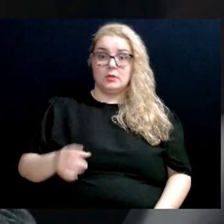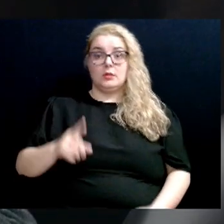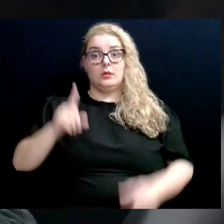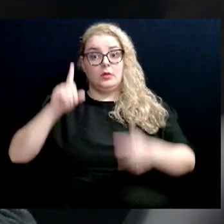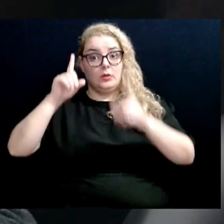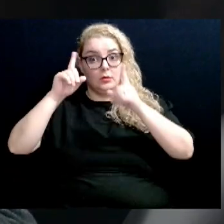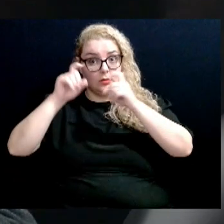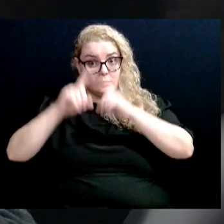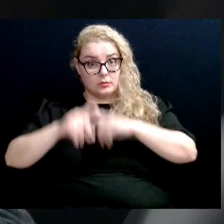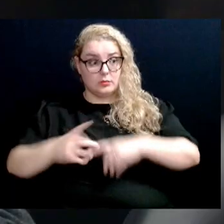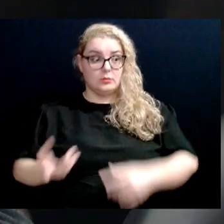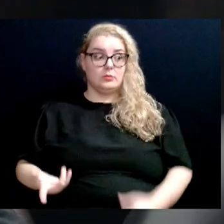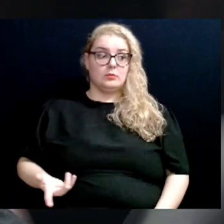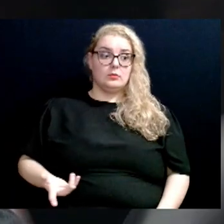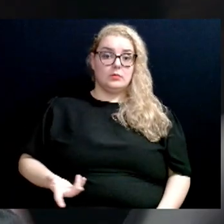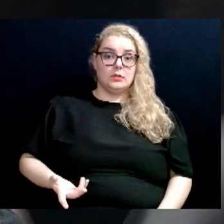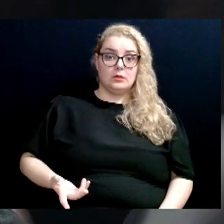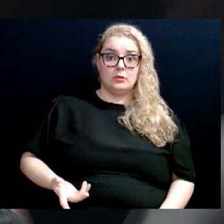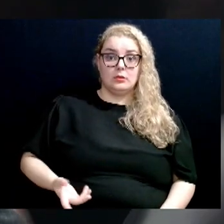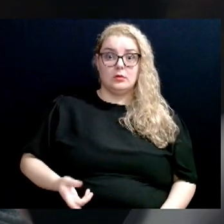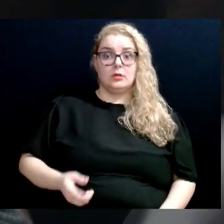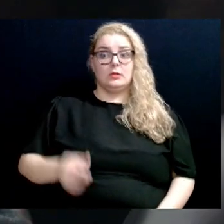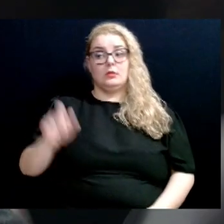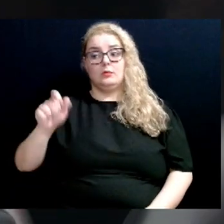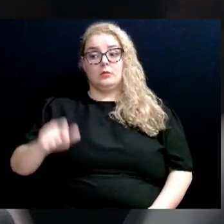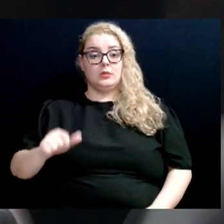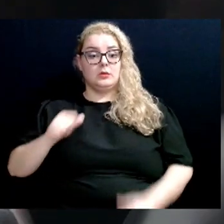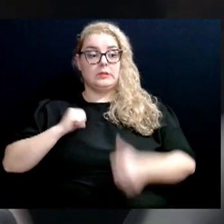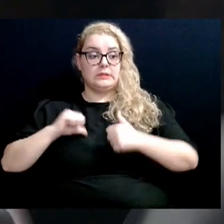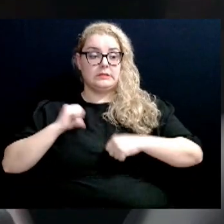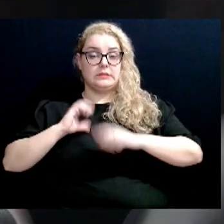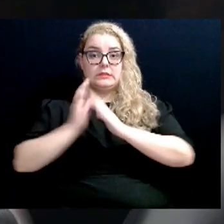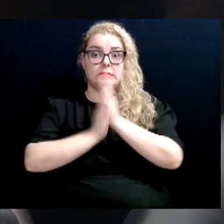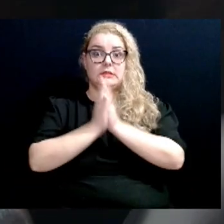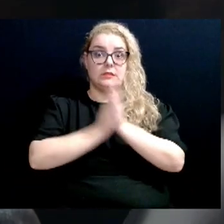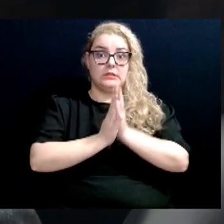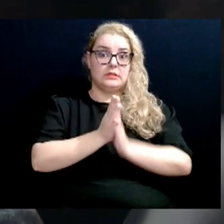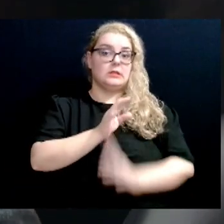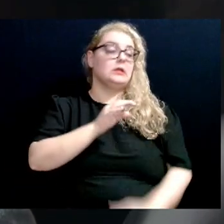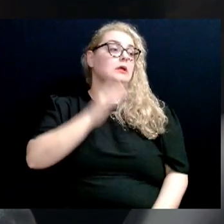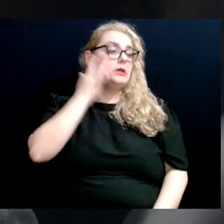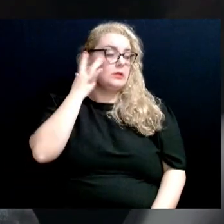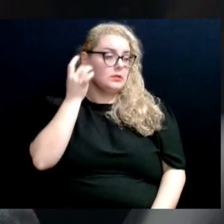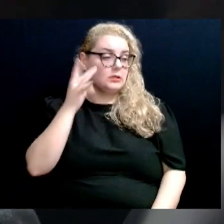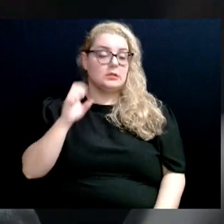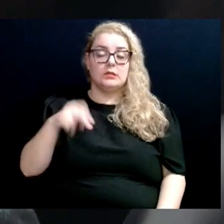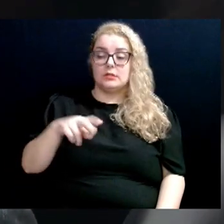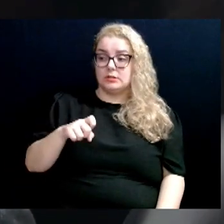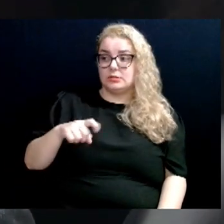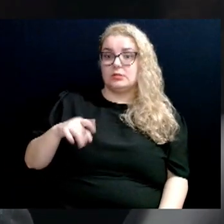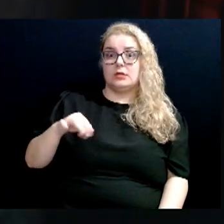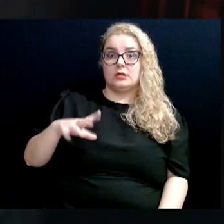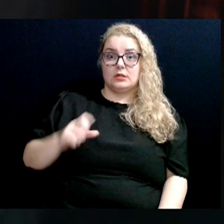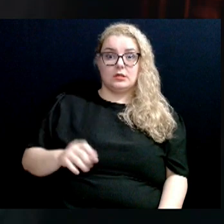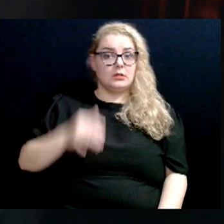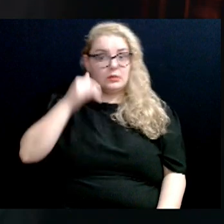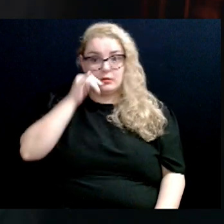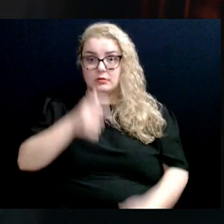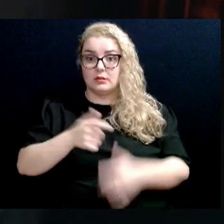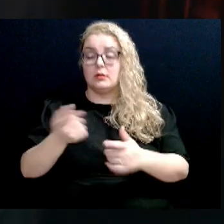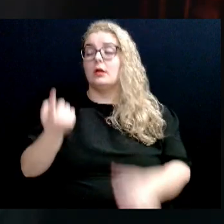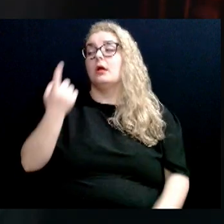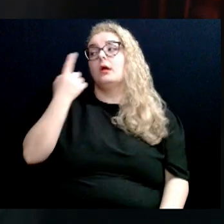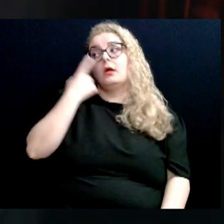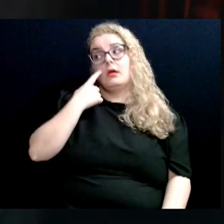uma paciente a ter um pouco de ansiedade, taquicardia, enxaqueca, evitar ao máximo. Gente, olha só, é